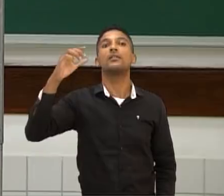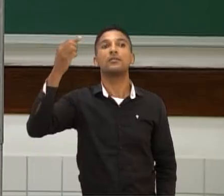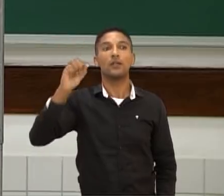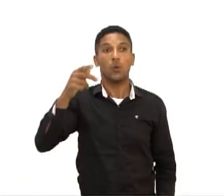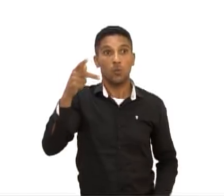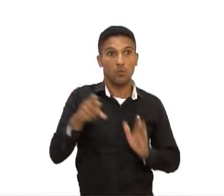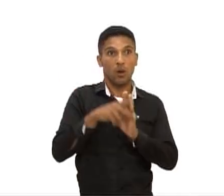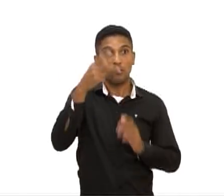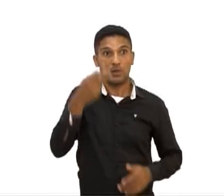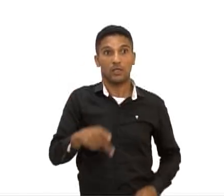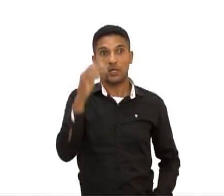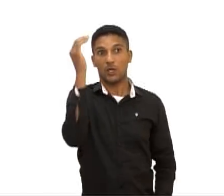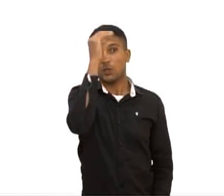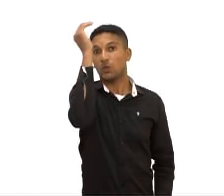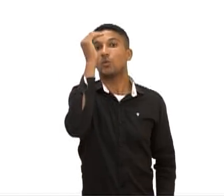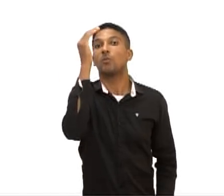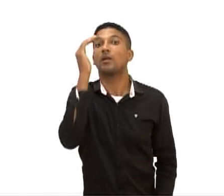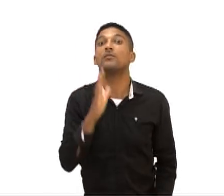e me responder.